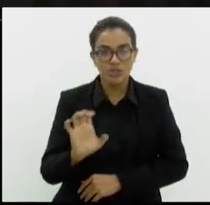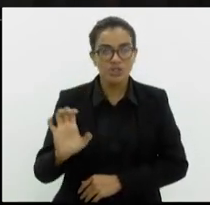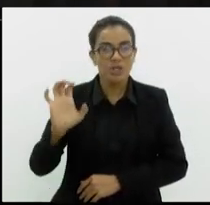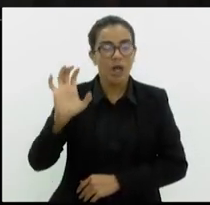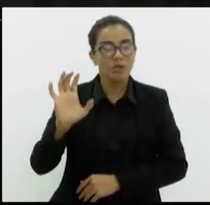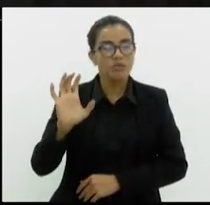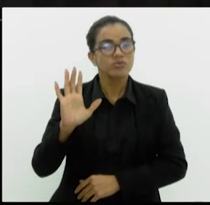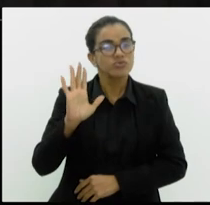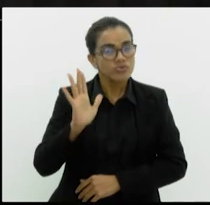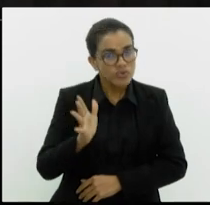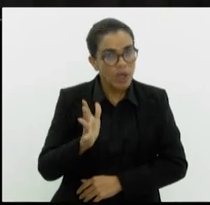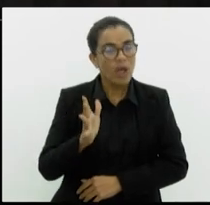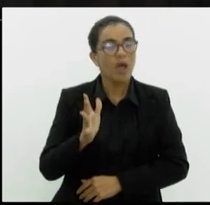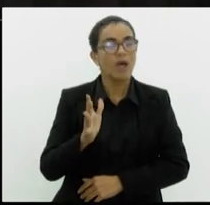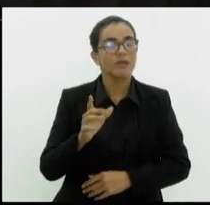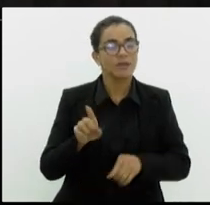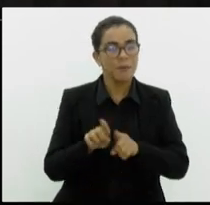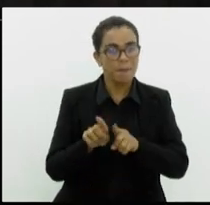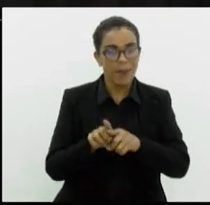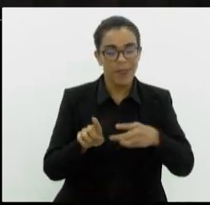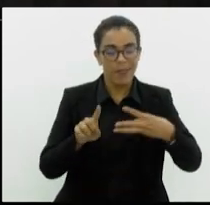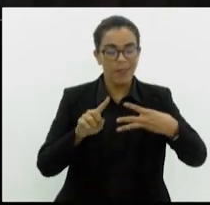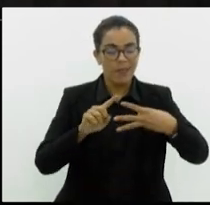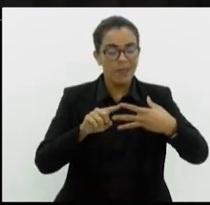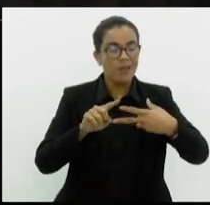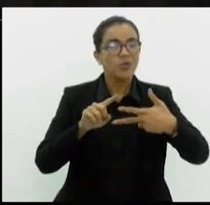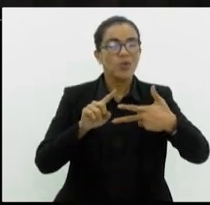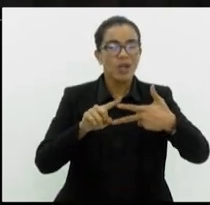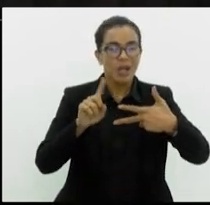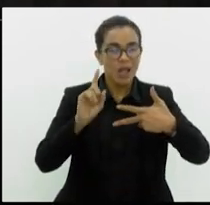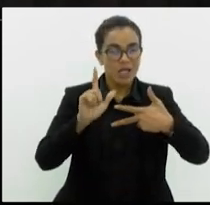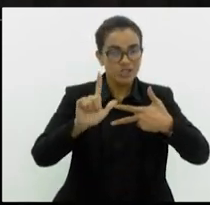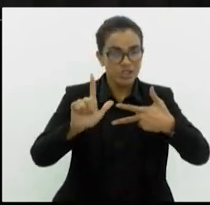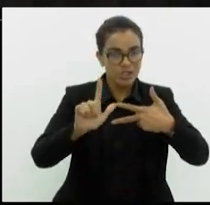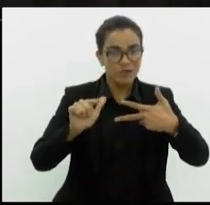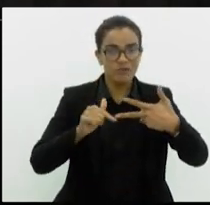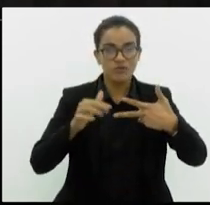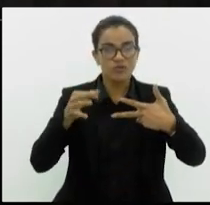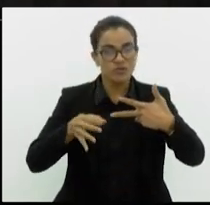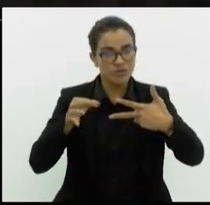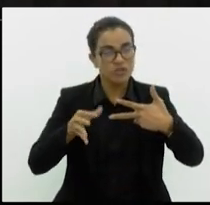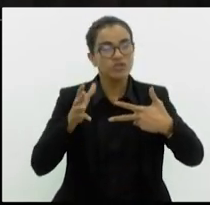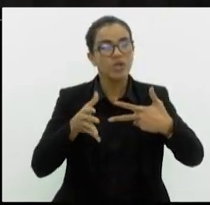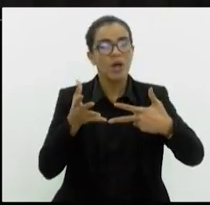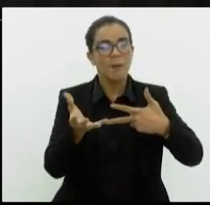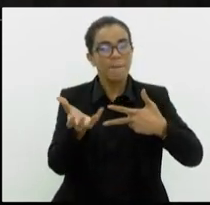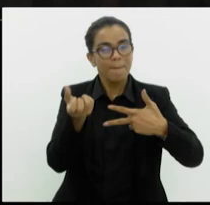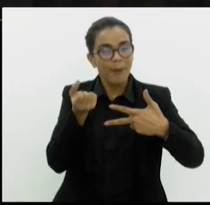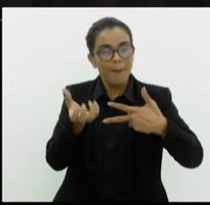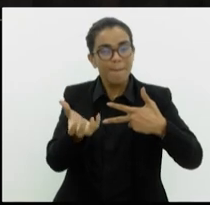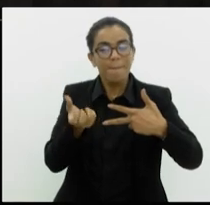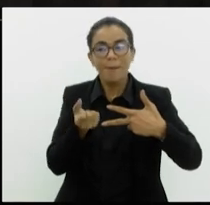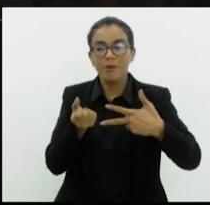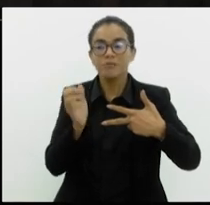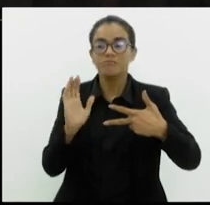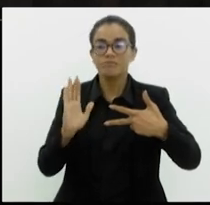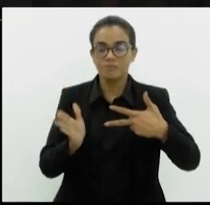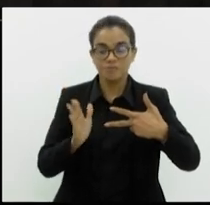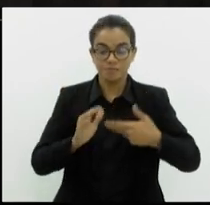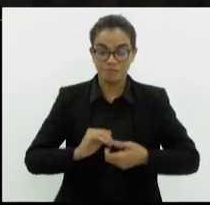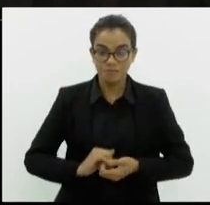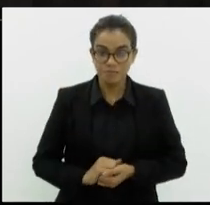já receberam as três parcelas da reposição. Então, senhor presidente, volto aqui a